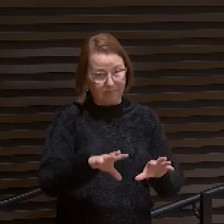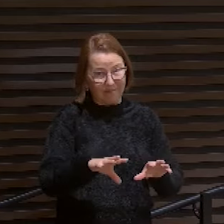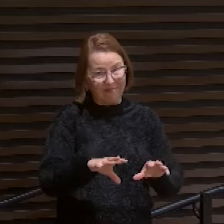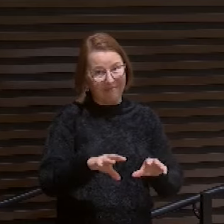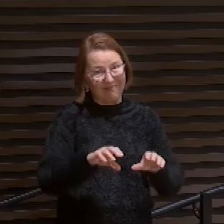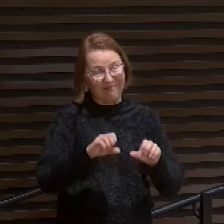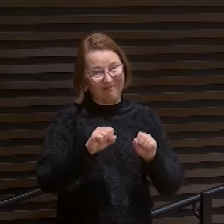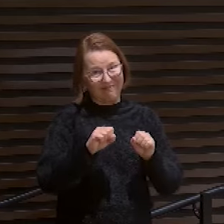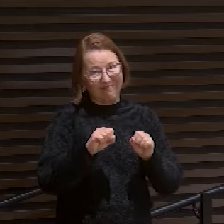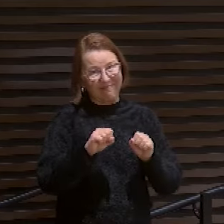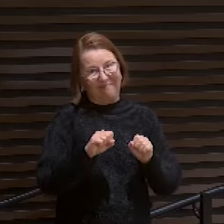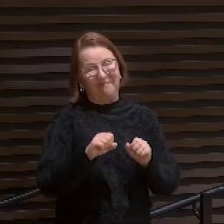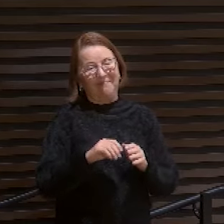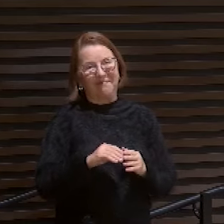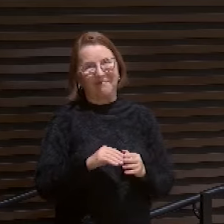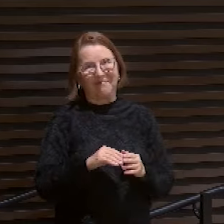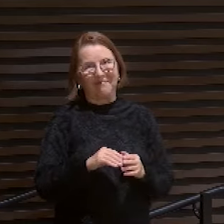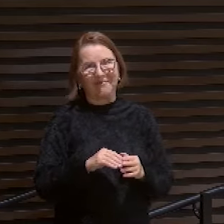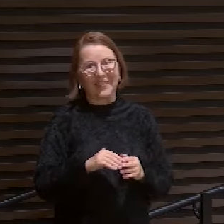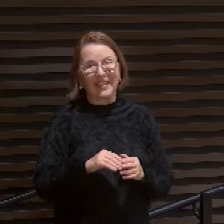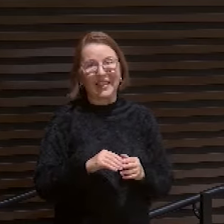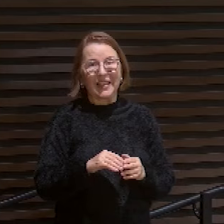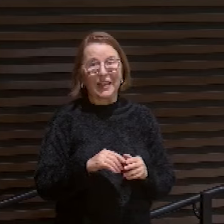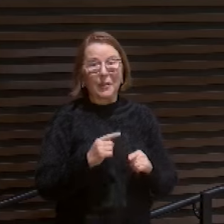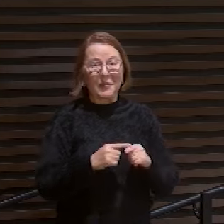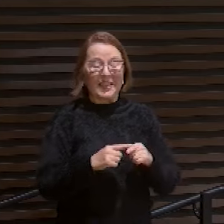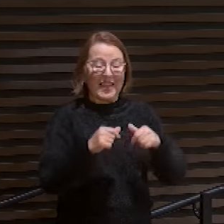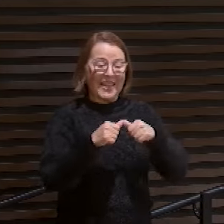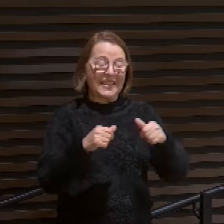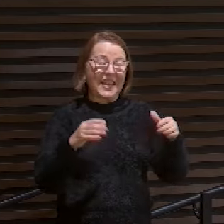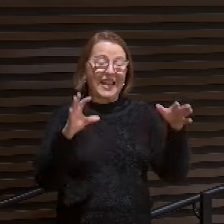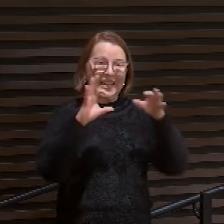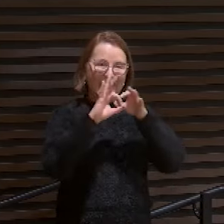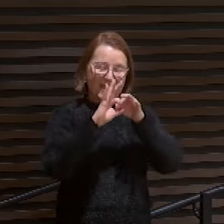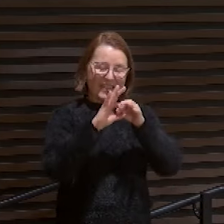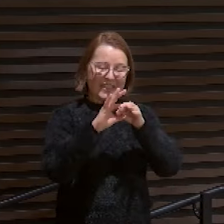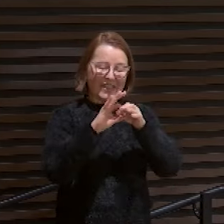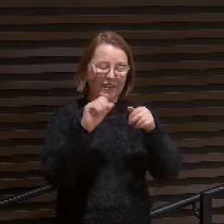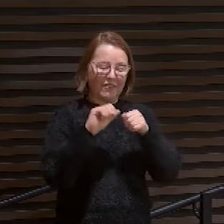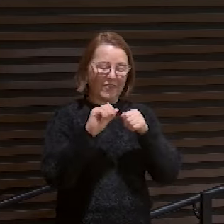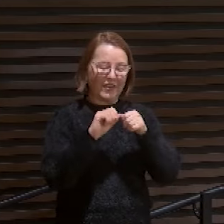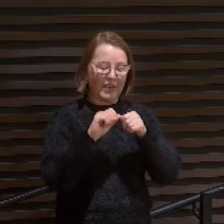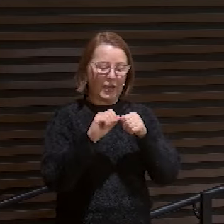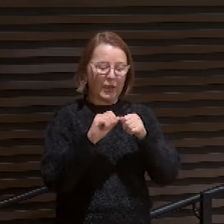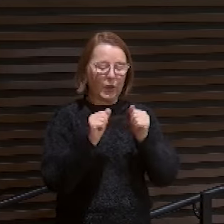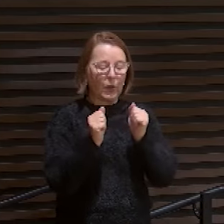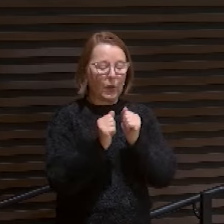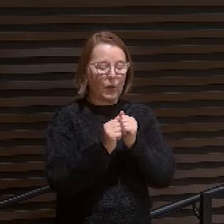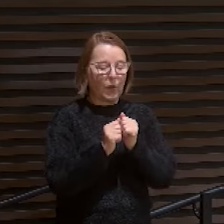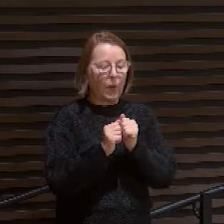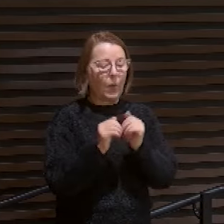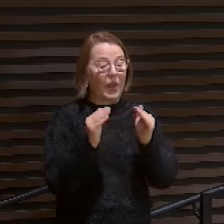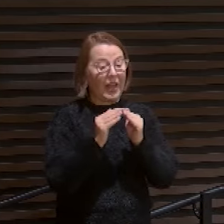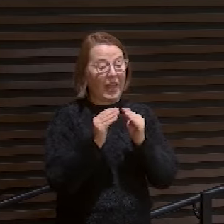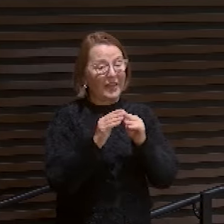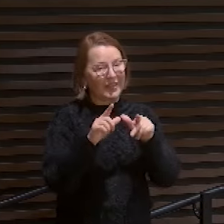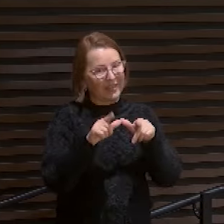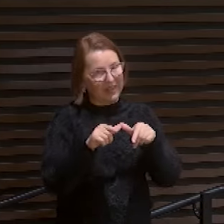Porque esta é a aliança que firmarei com a casa de Israel depois daqueles dias, diz o